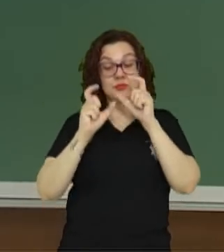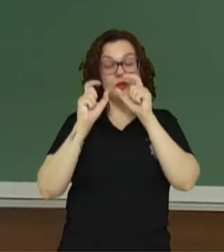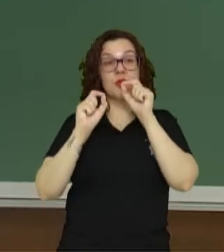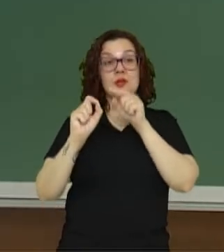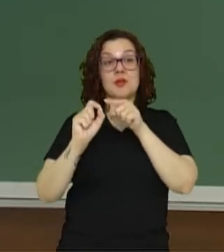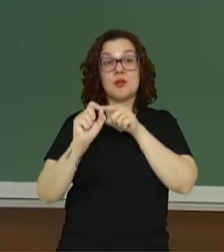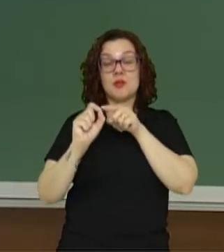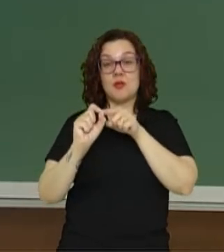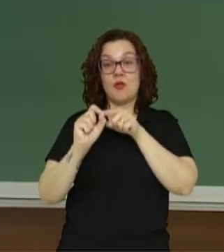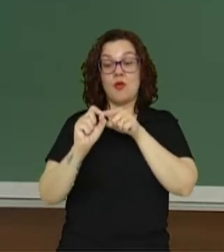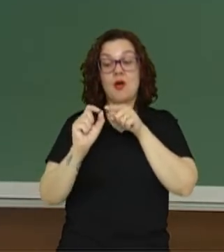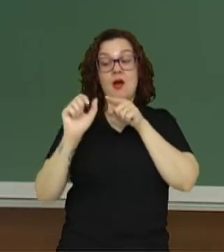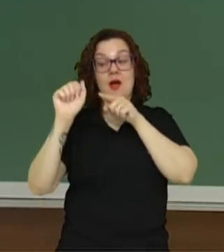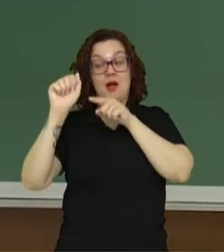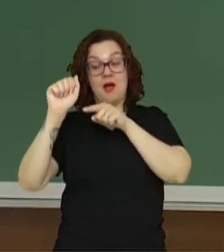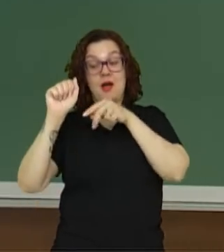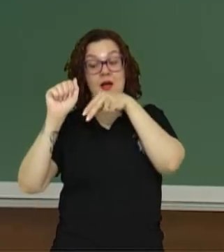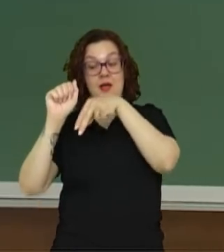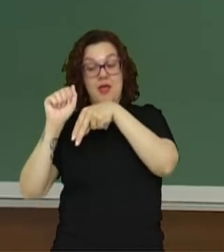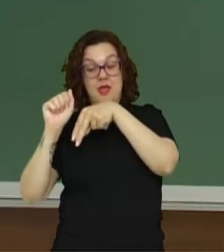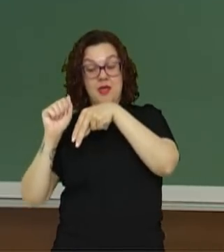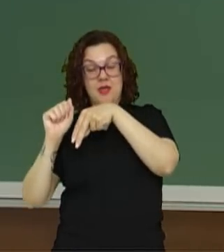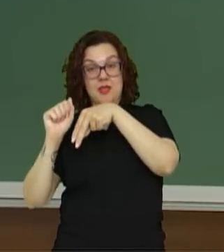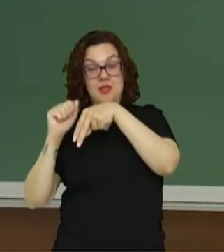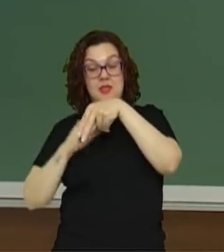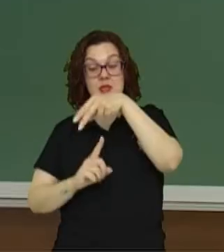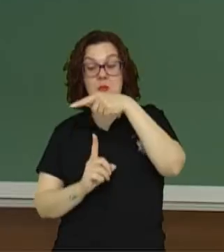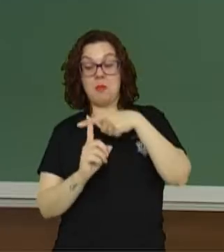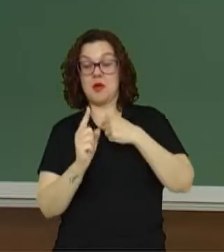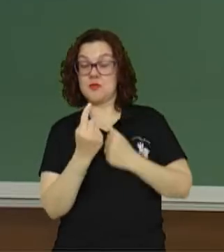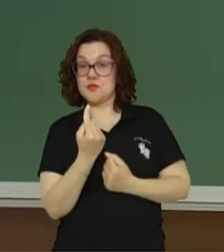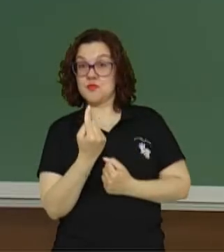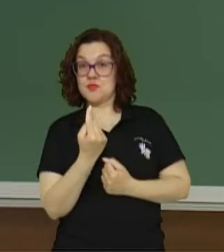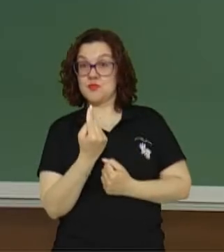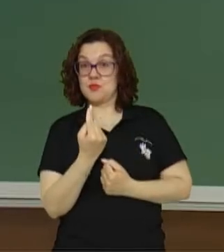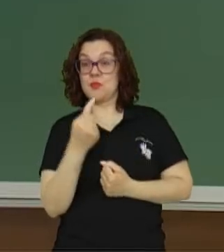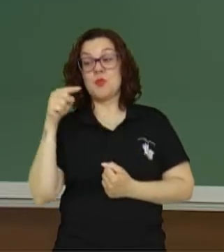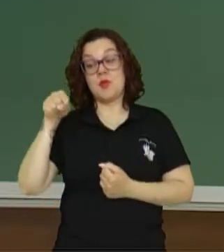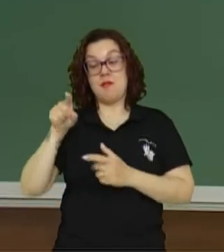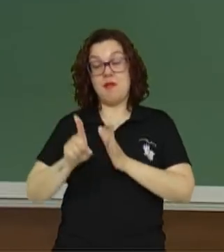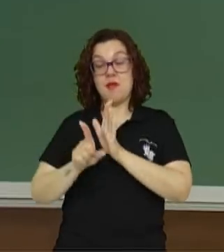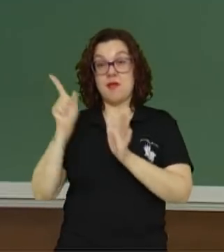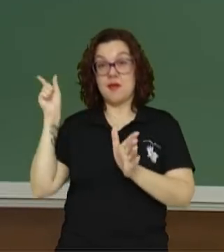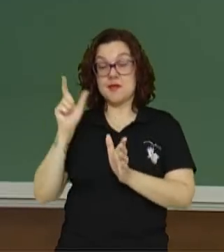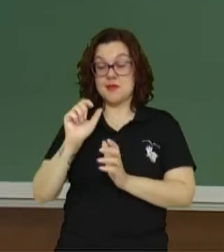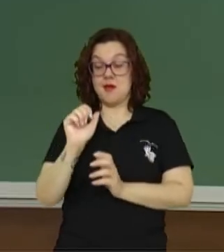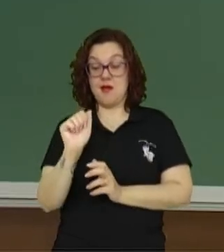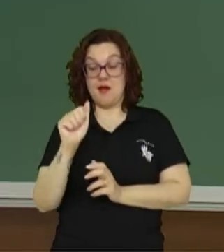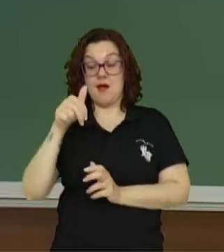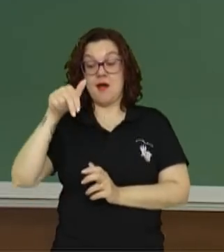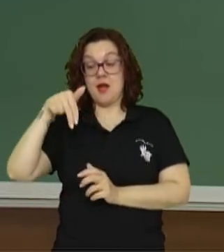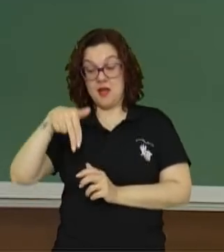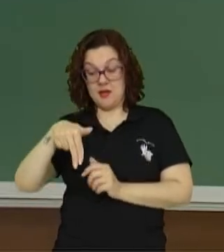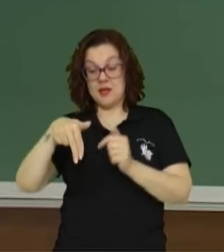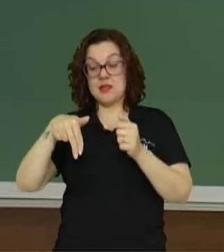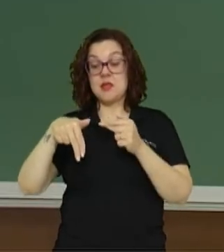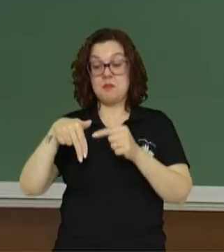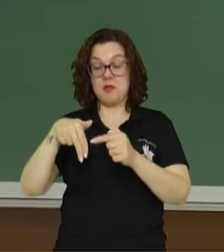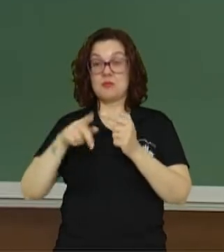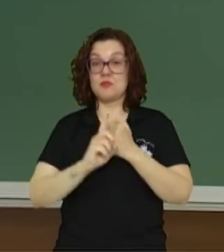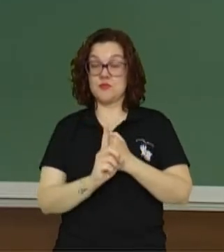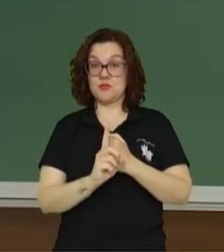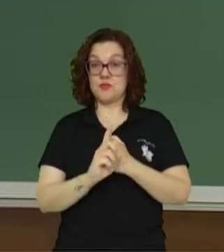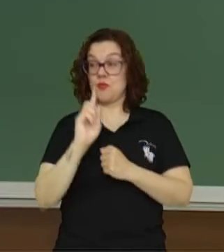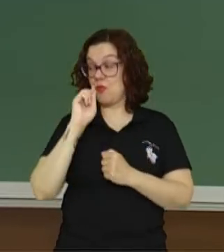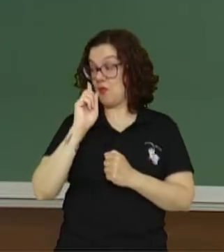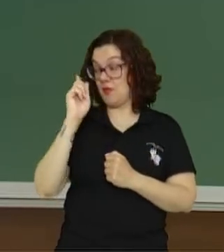estava aqui. Antes nós tínhamos aqui, dentro da nossa lei de recorrência, a n-1. Agora nós vamos trabalhar com